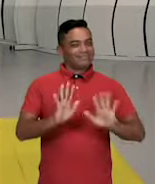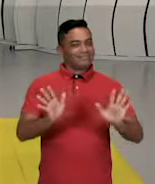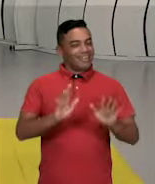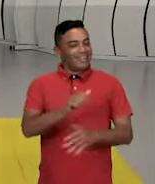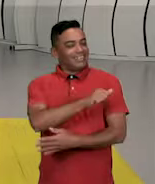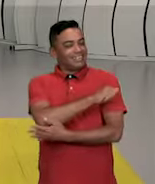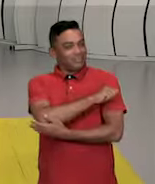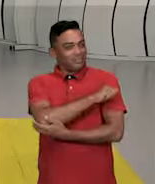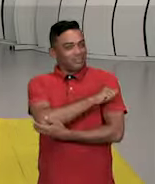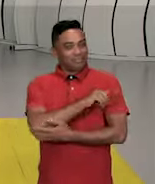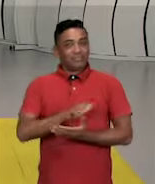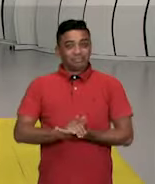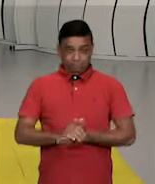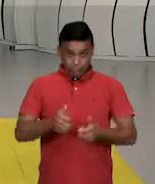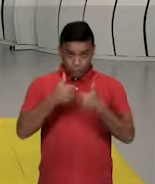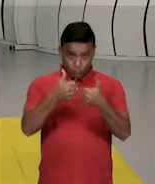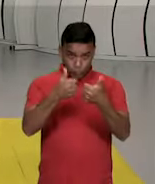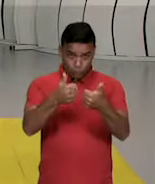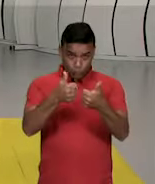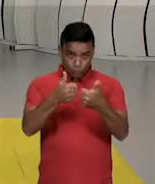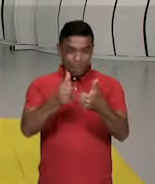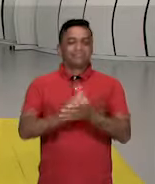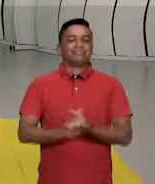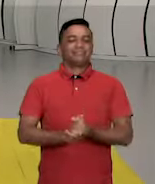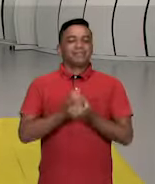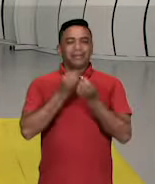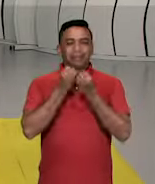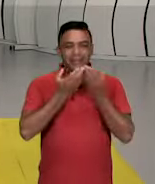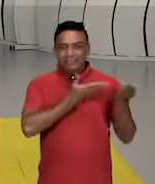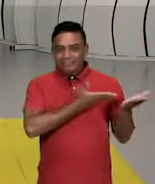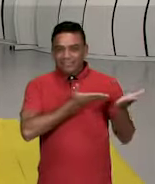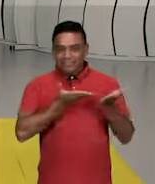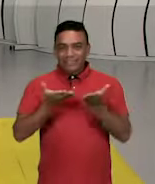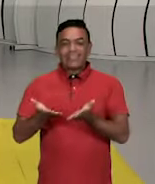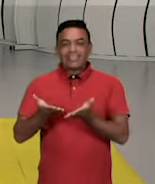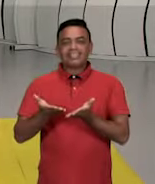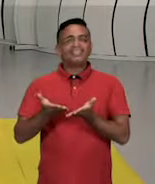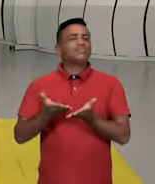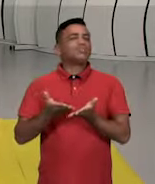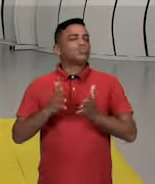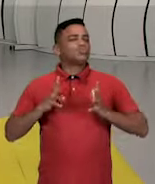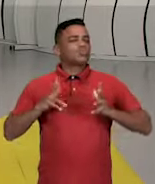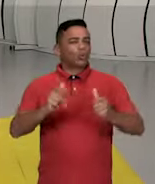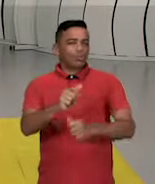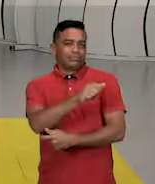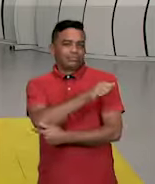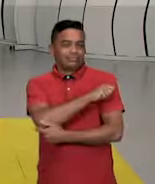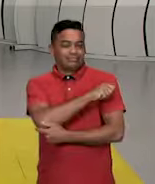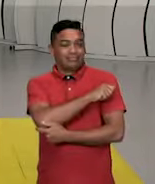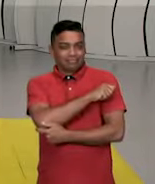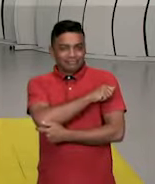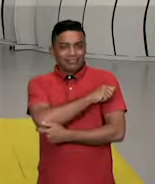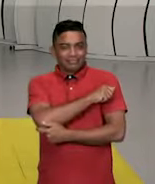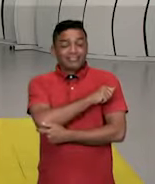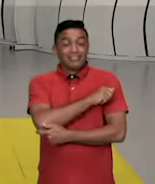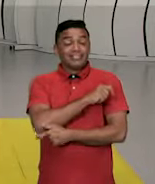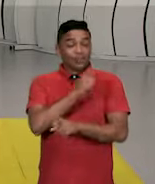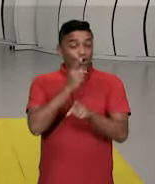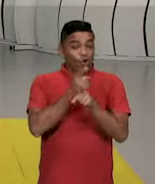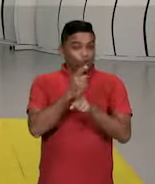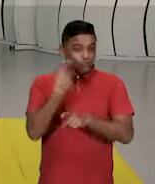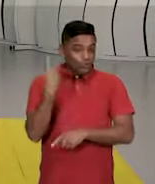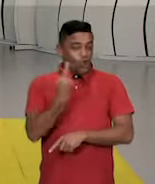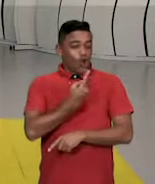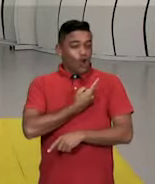Olá, estudante! Tudo bem com vocês? Sejam muito bem-vindos, muito bem-vindas a mais um encontro nosso